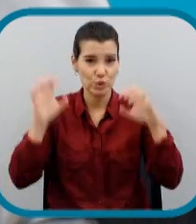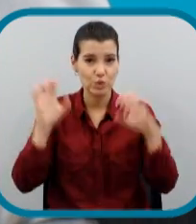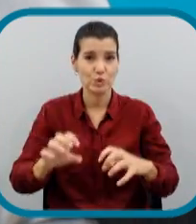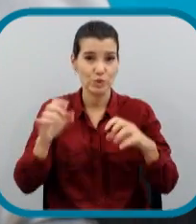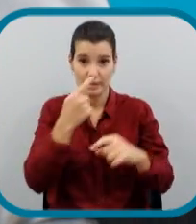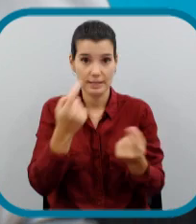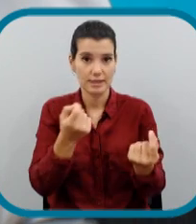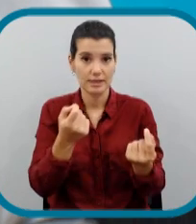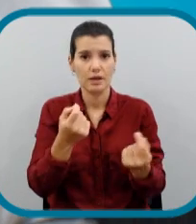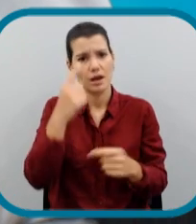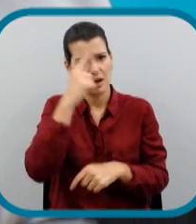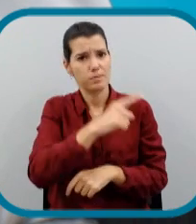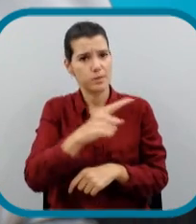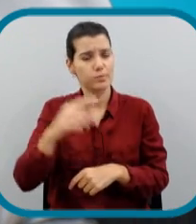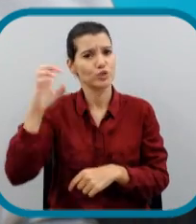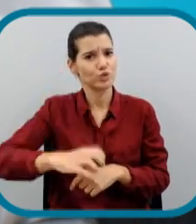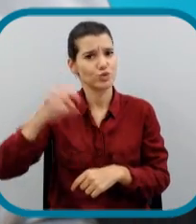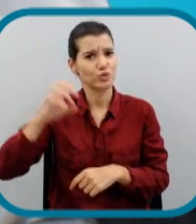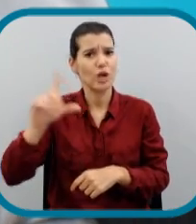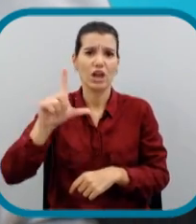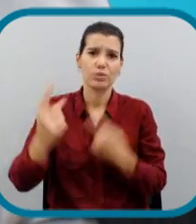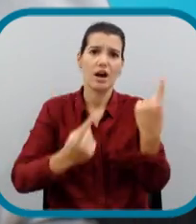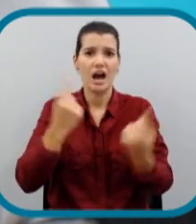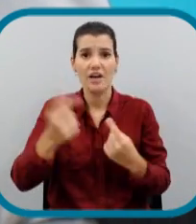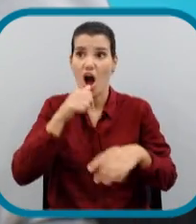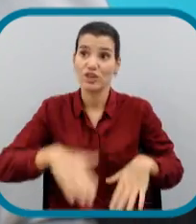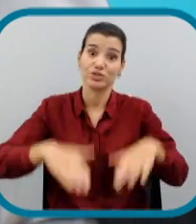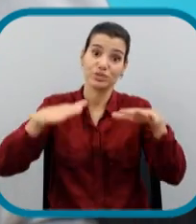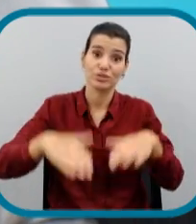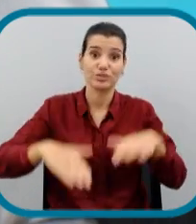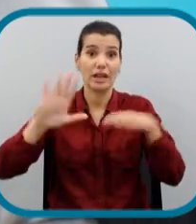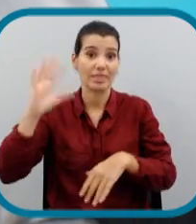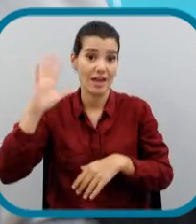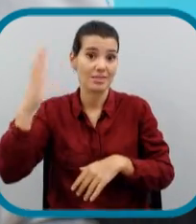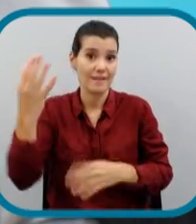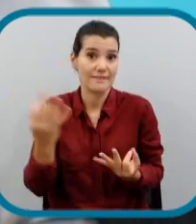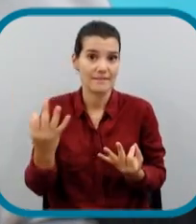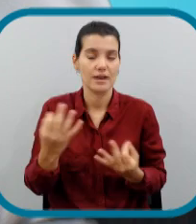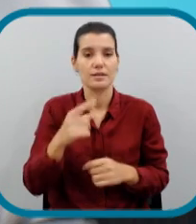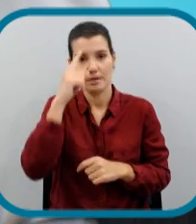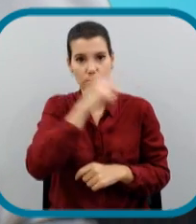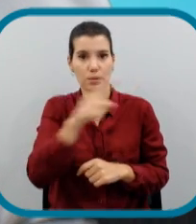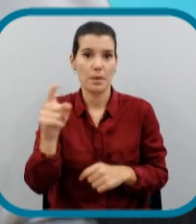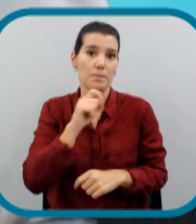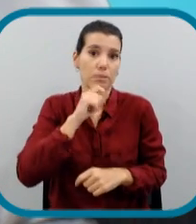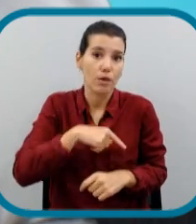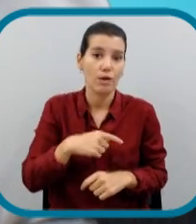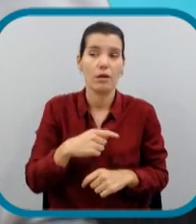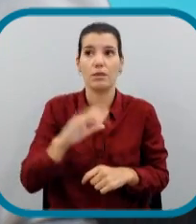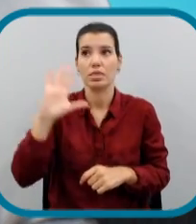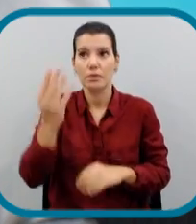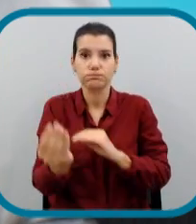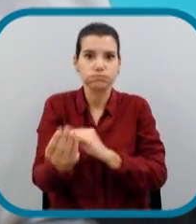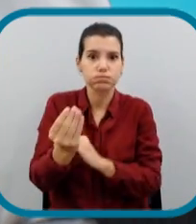com a chuva, não é? Todos nós sabemos que chove e que Lisboa inunda de vez em quando. E todos nós sabemos que